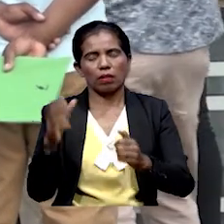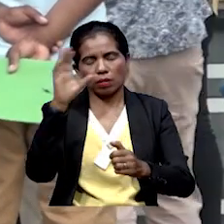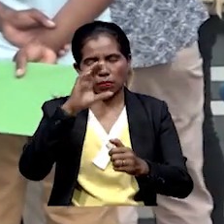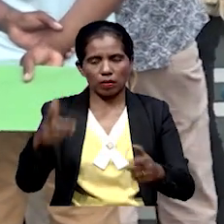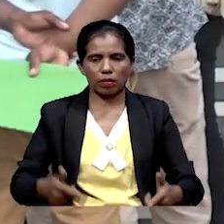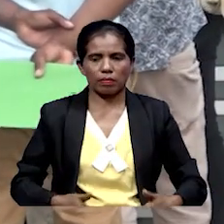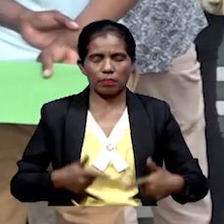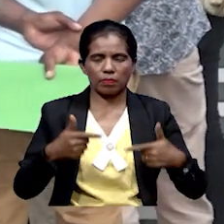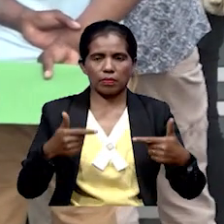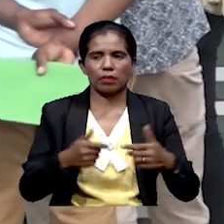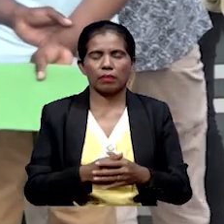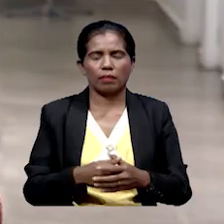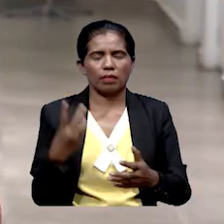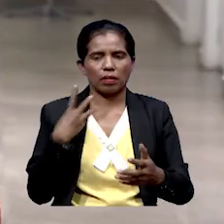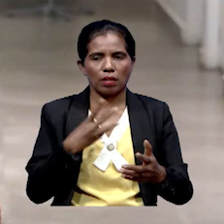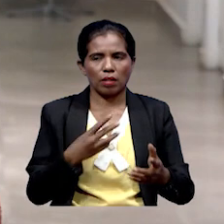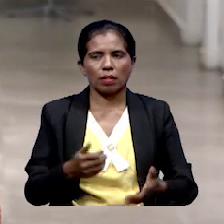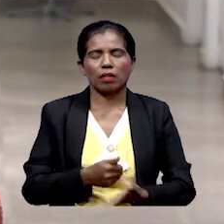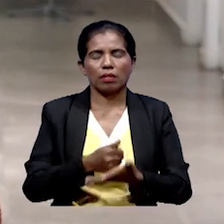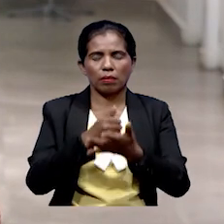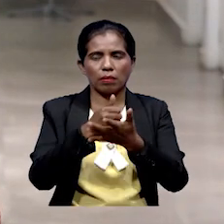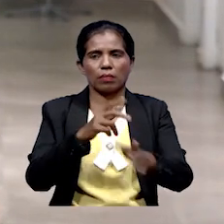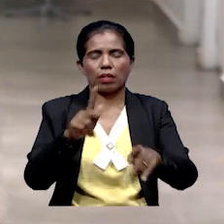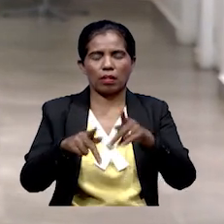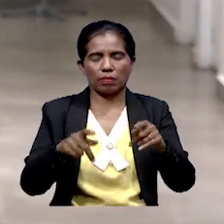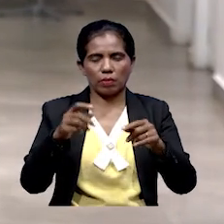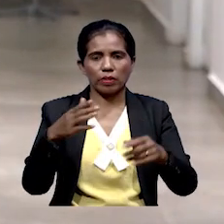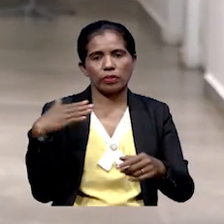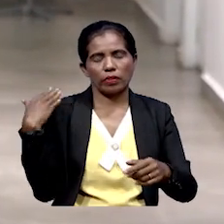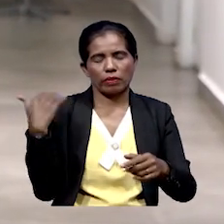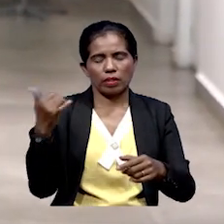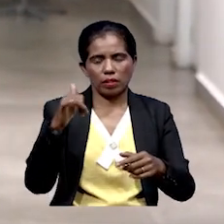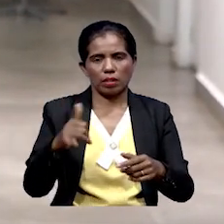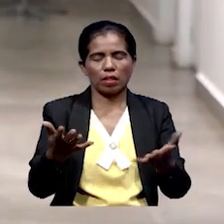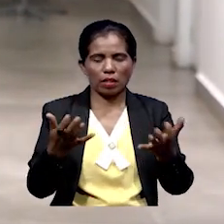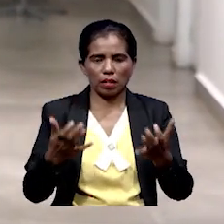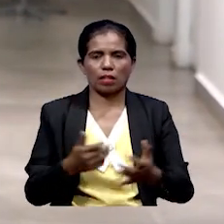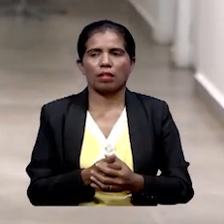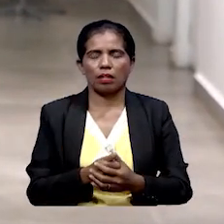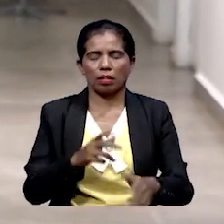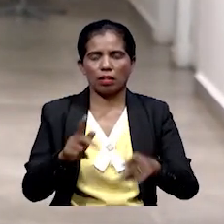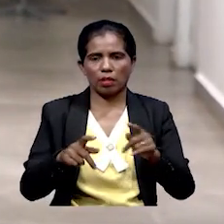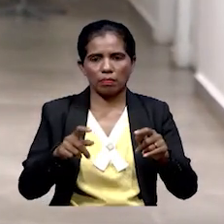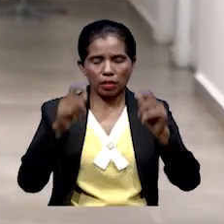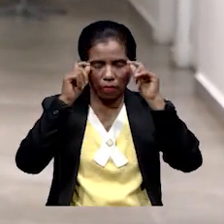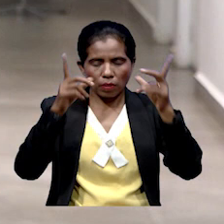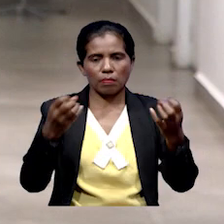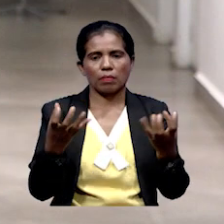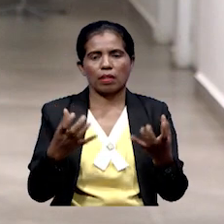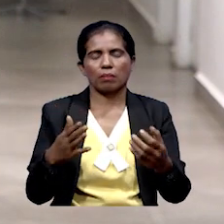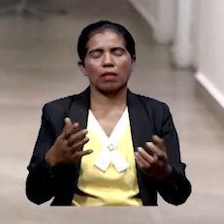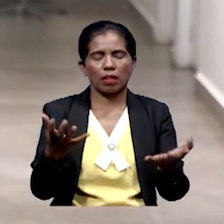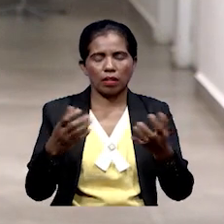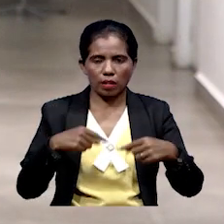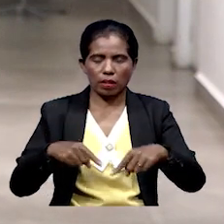Quando eu estou aqui há cerca de dois meses, mas noto que há uma preocupação muito grande em saídas profissionais para os